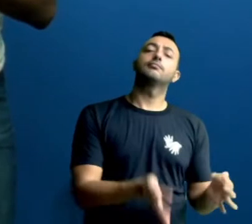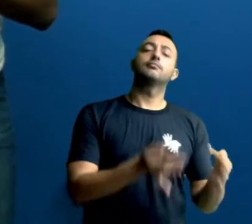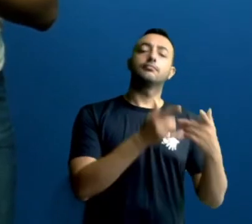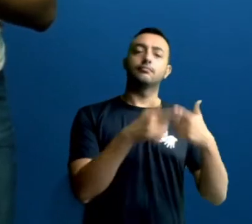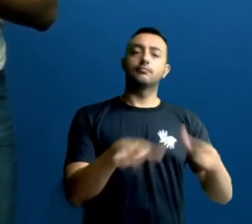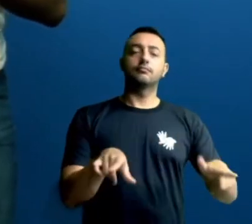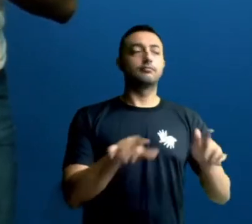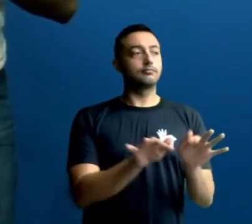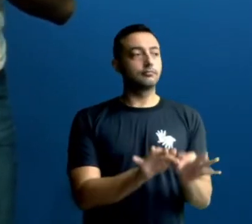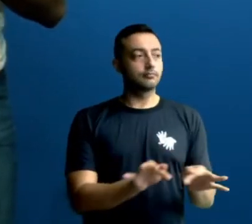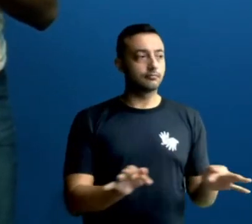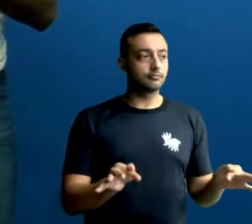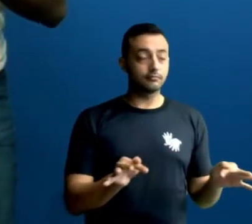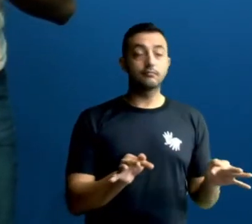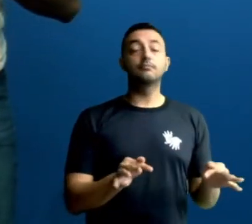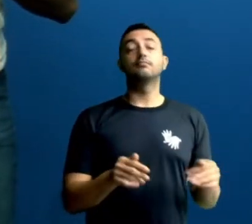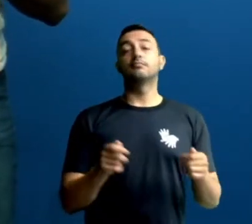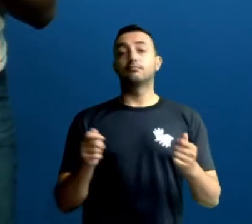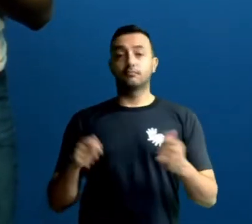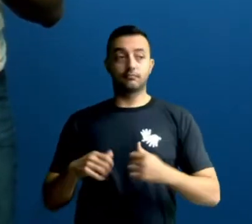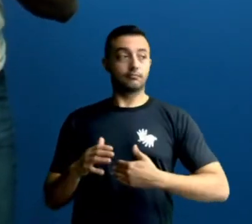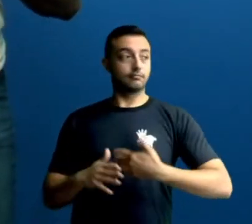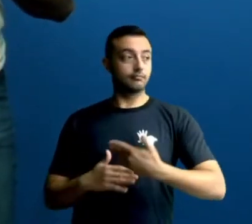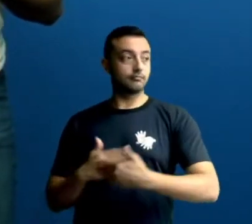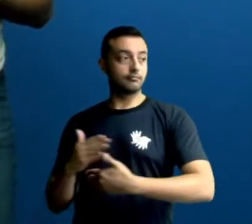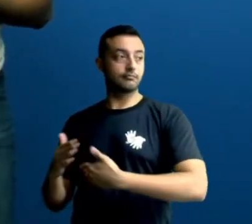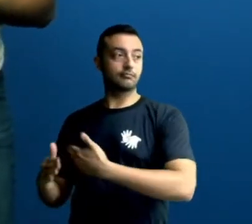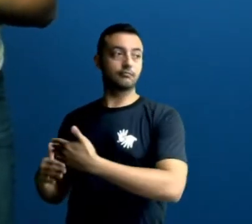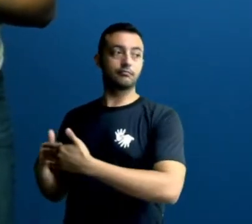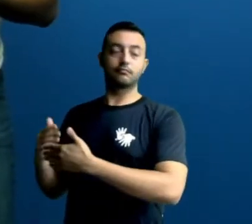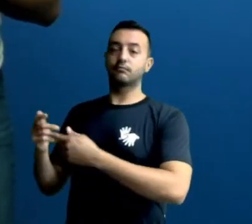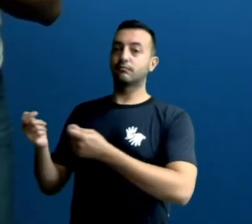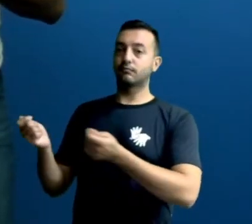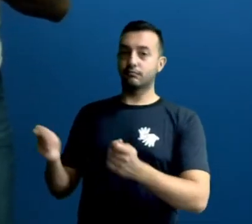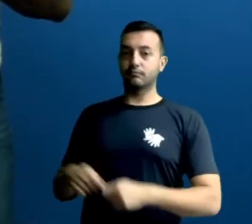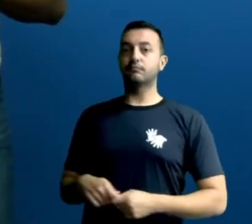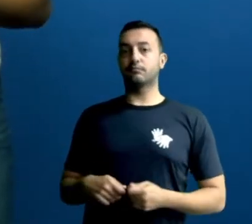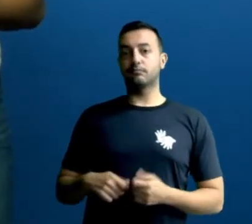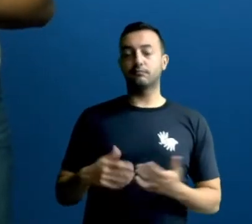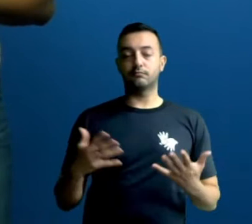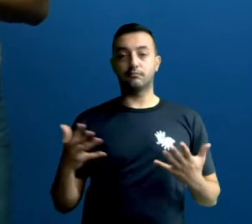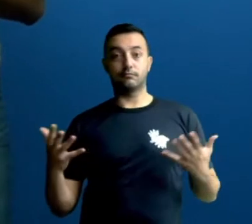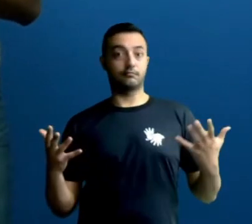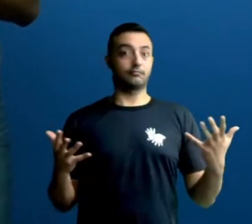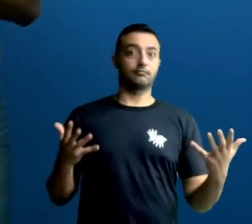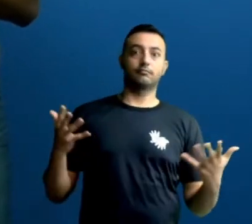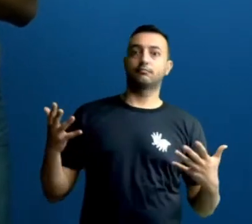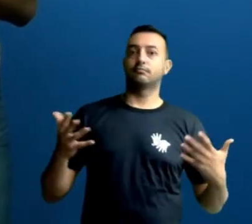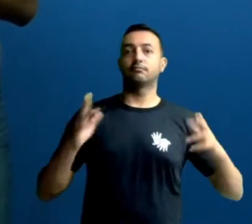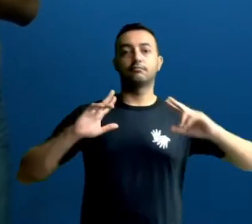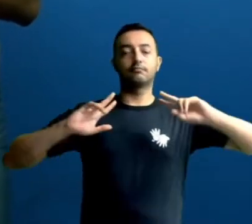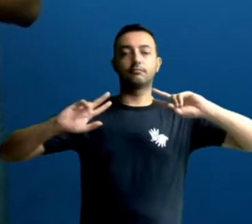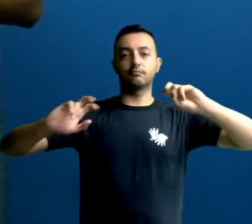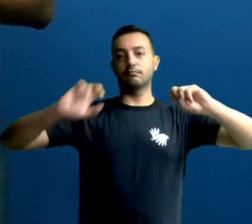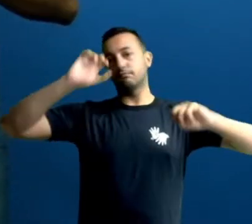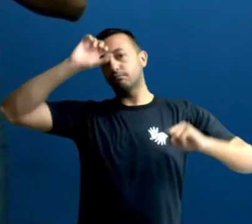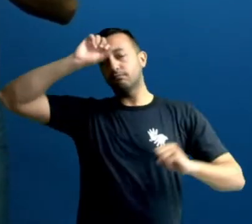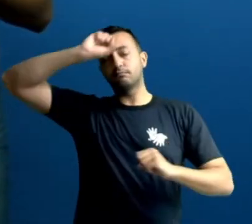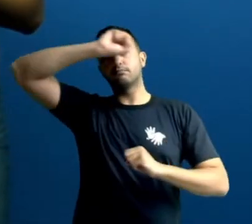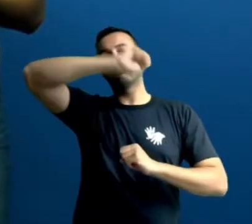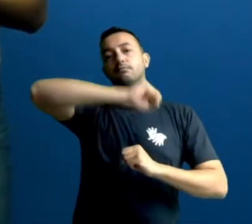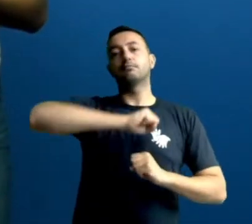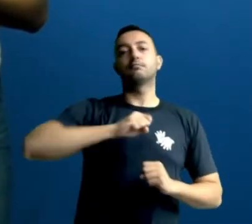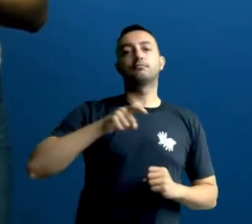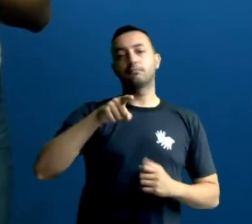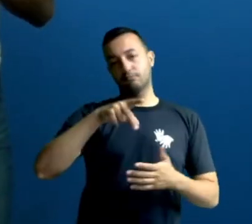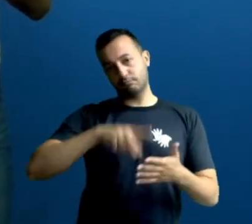mais simples, porque aí a gente já vai começando com entonações, e essas entonações é que darão a compreensão do